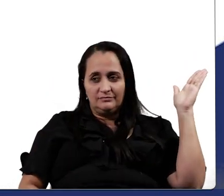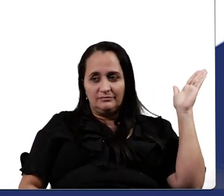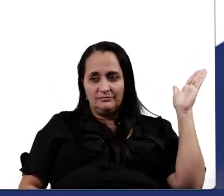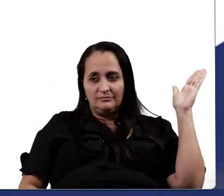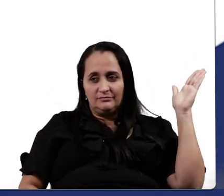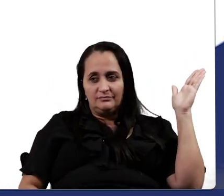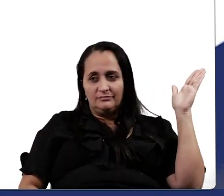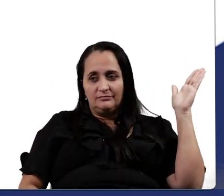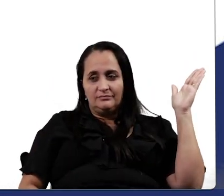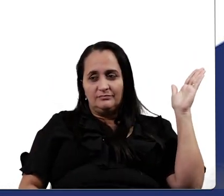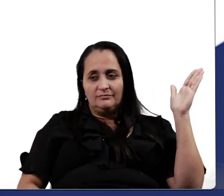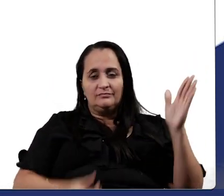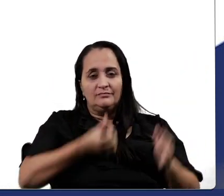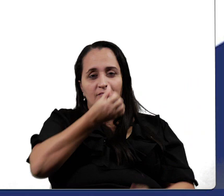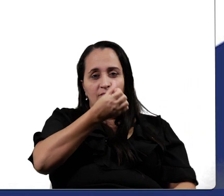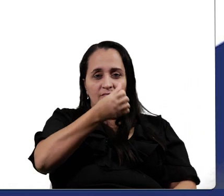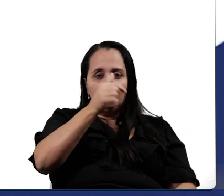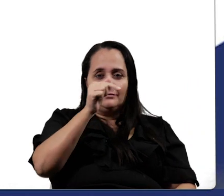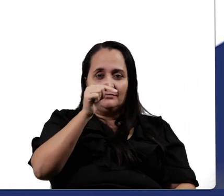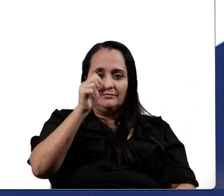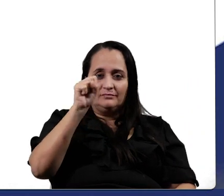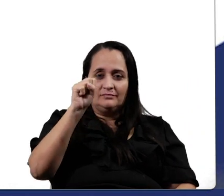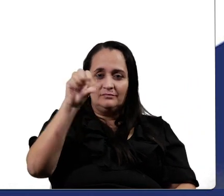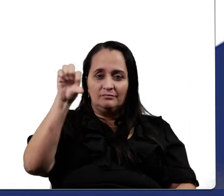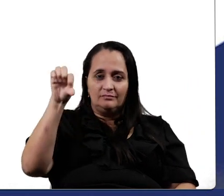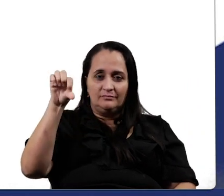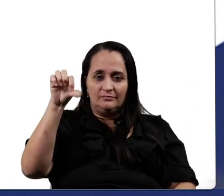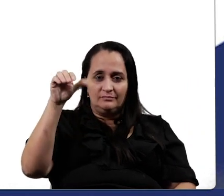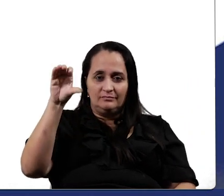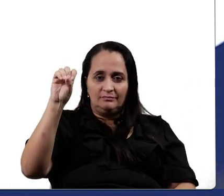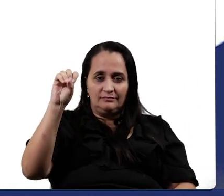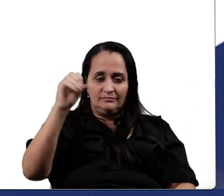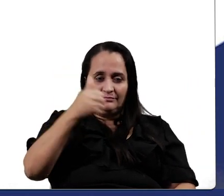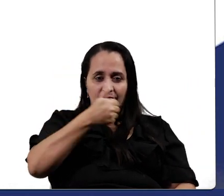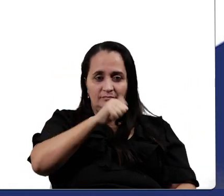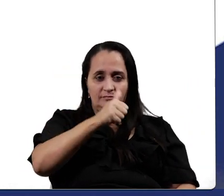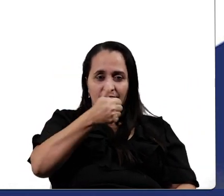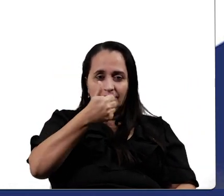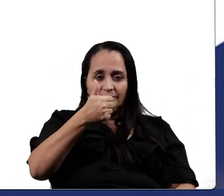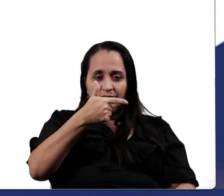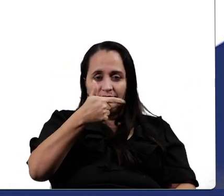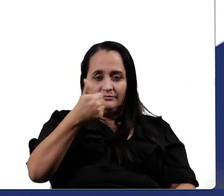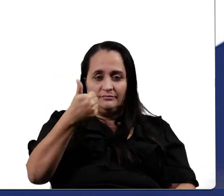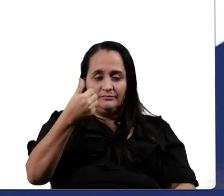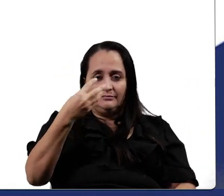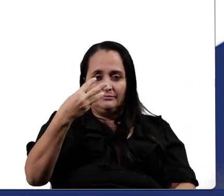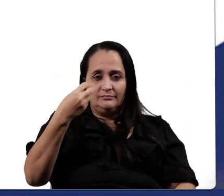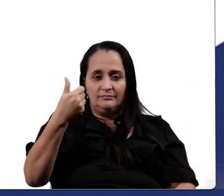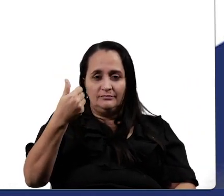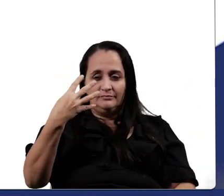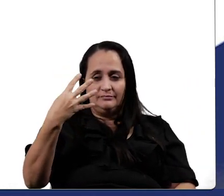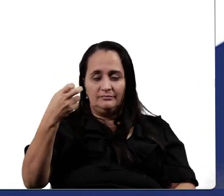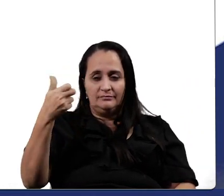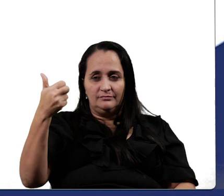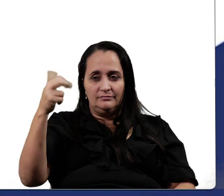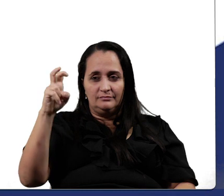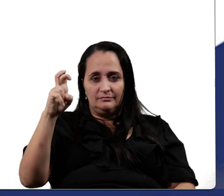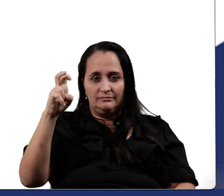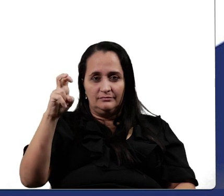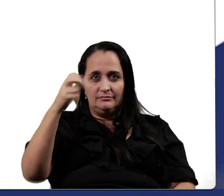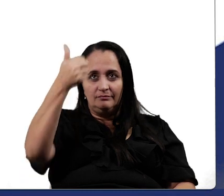3 4 5 6 7 8 9 10 11 12 13 14